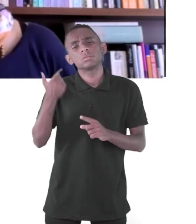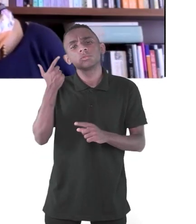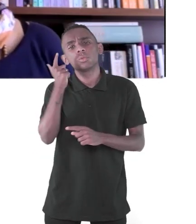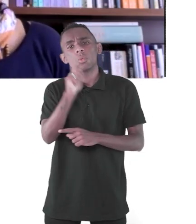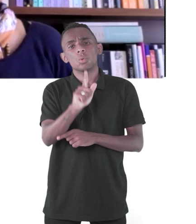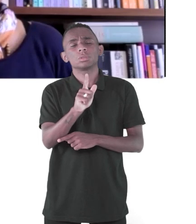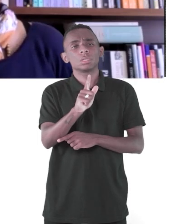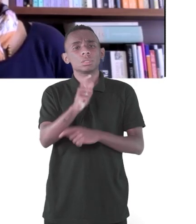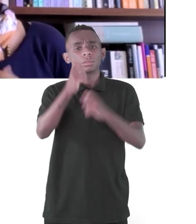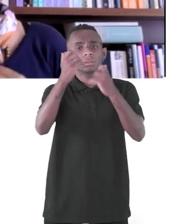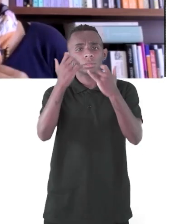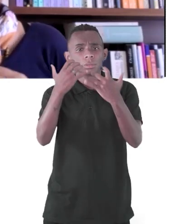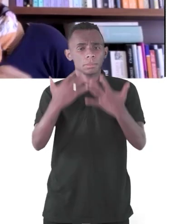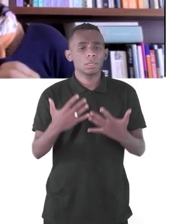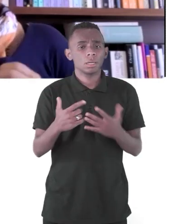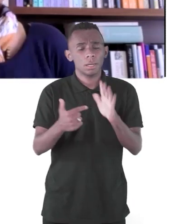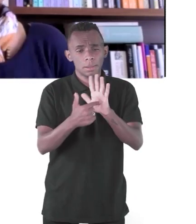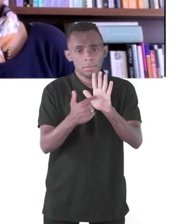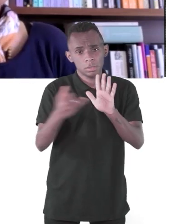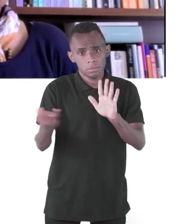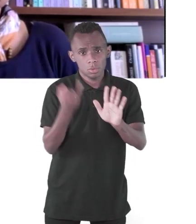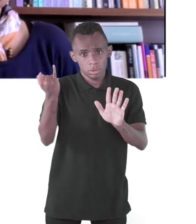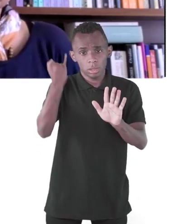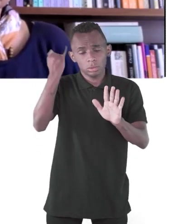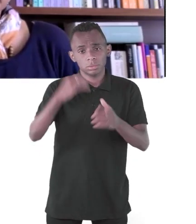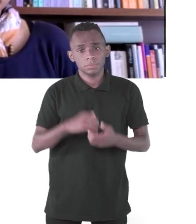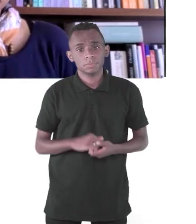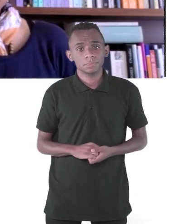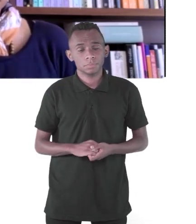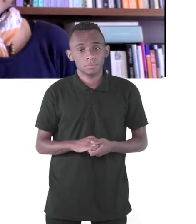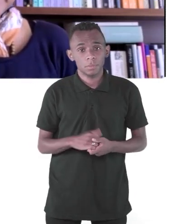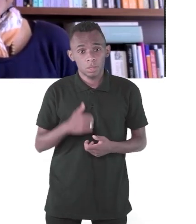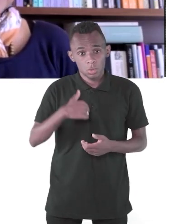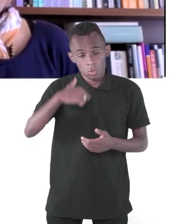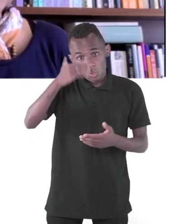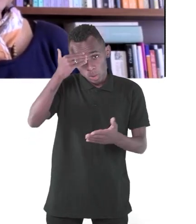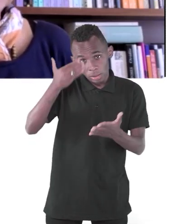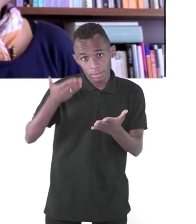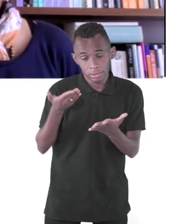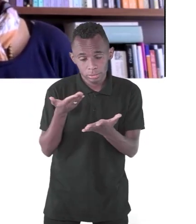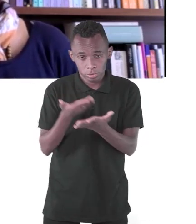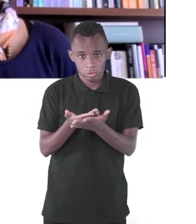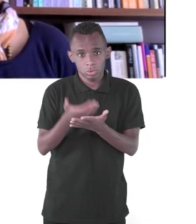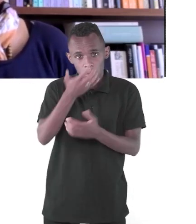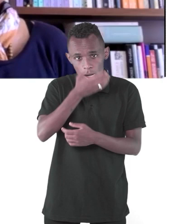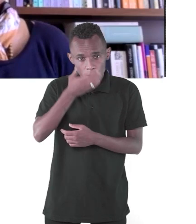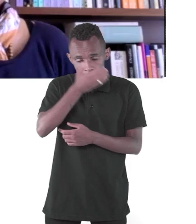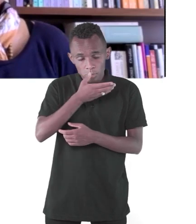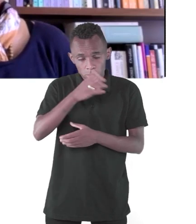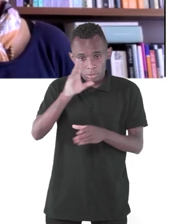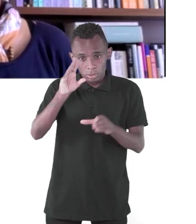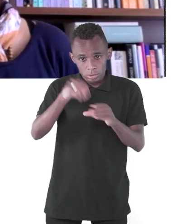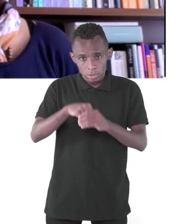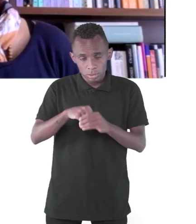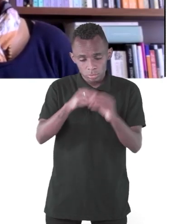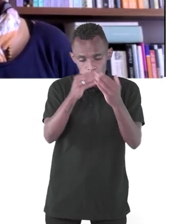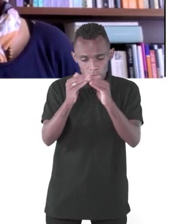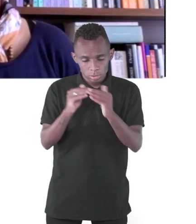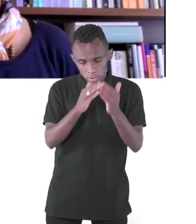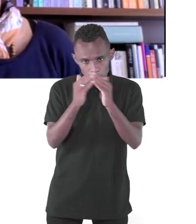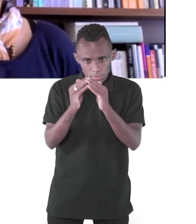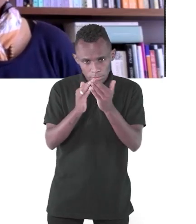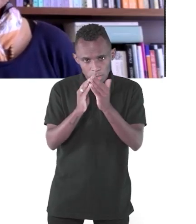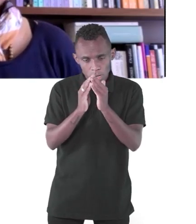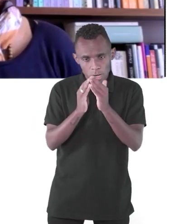você consegue colocar em relevo? Eu acho que a música que é feita nas periferias,